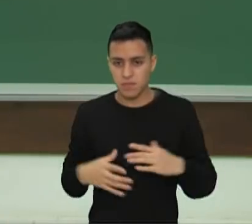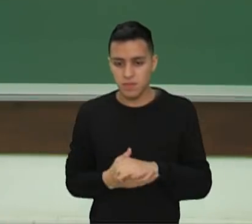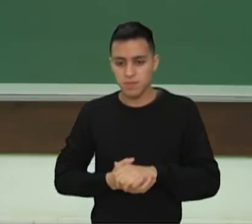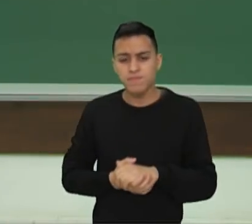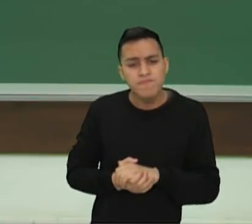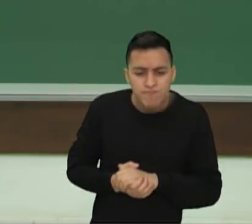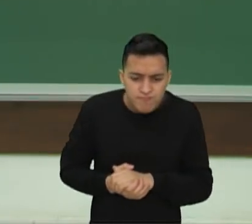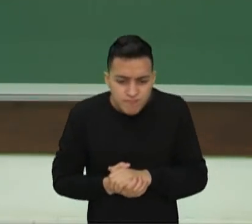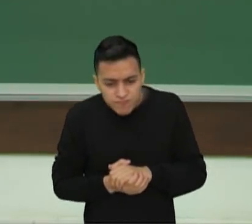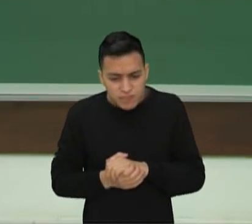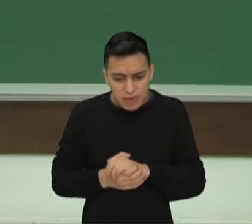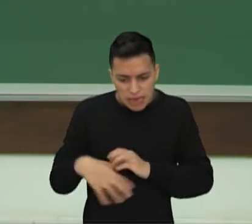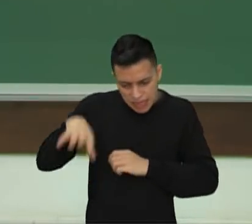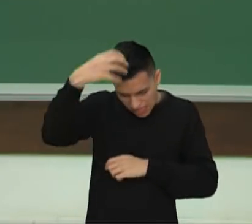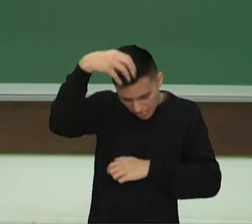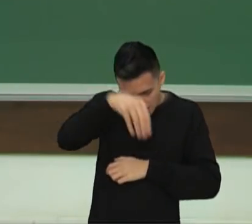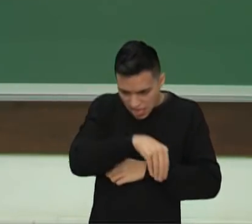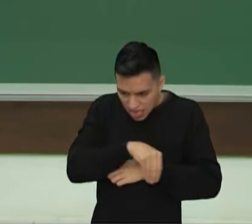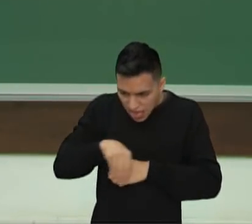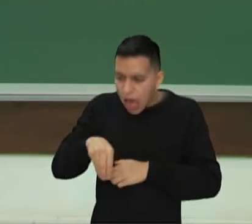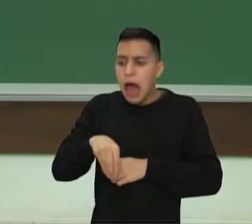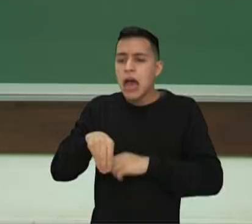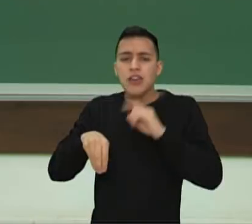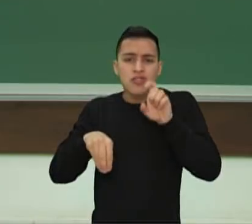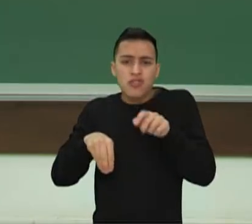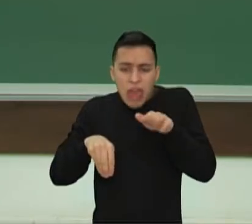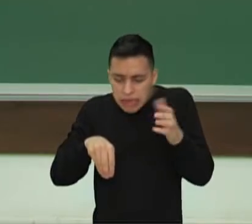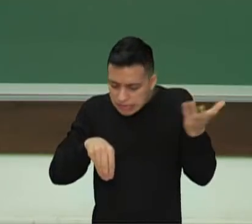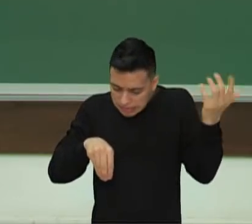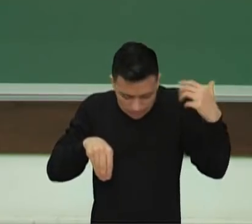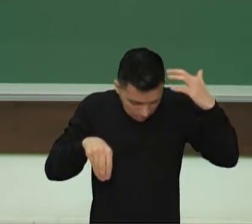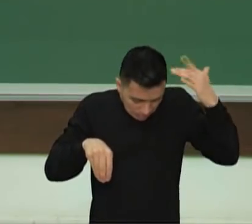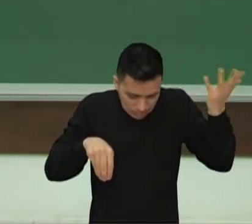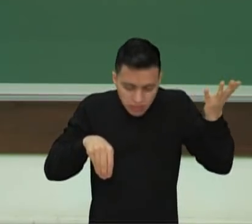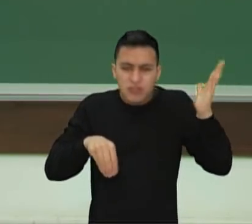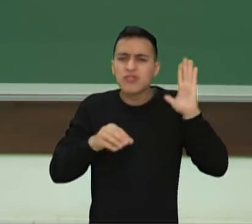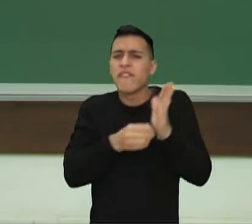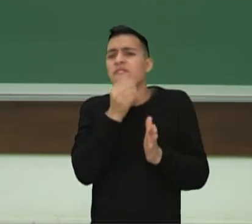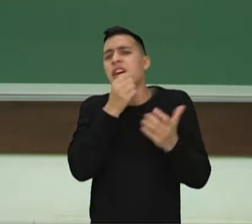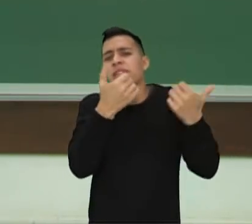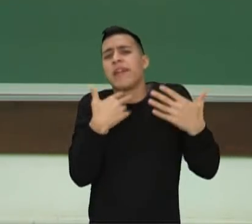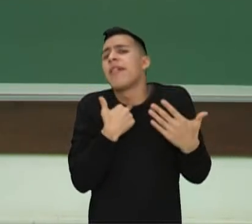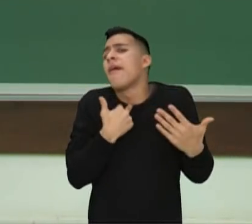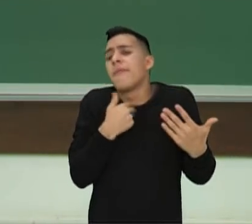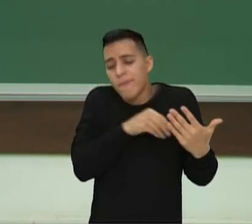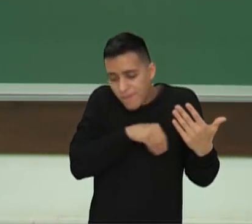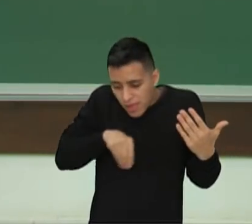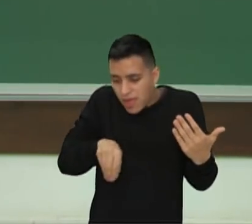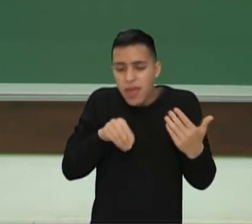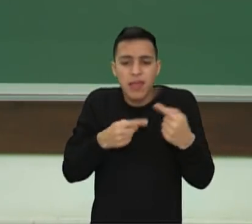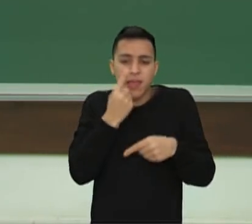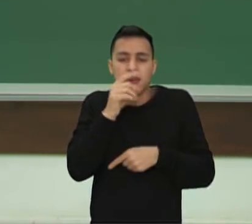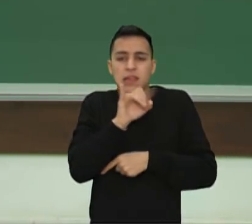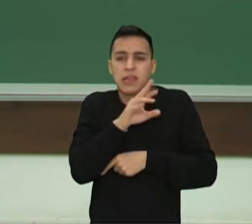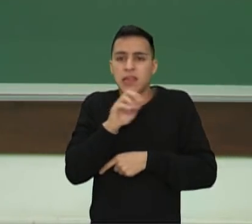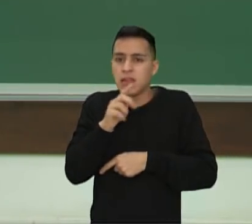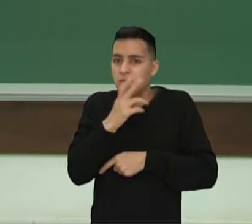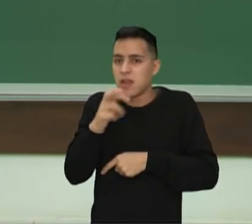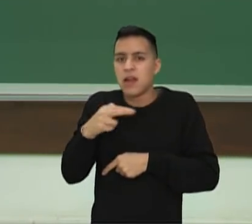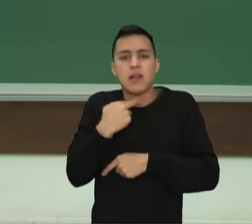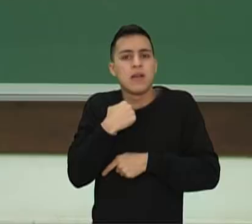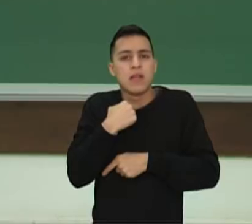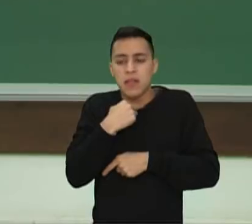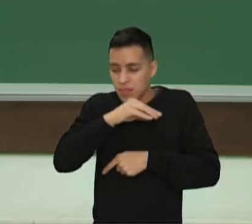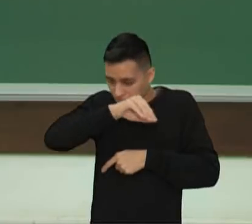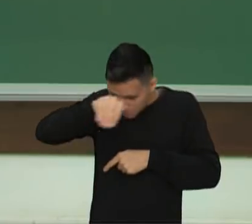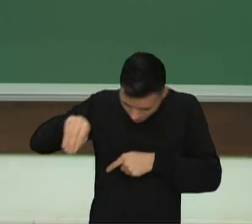rei em xeque. Não podemos colocar o rei em xeque, a gente já falou isso várias vezes nas outras aulas. É uma jogada irregular, uma jogada proibida.